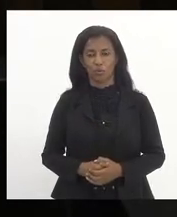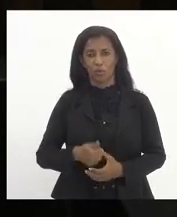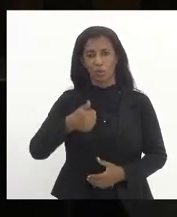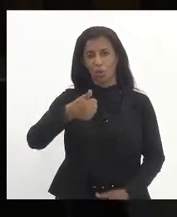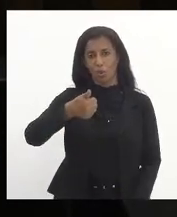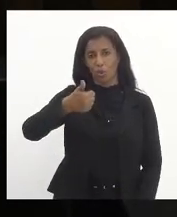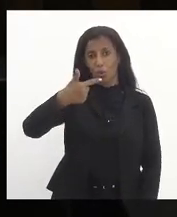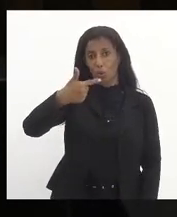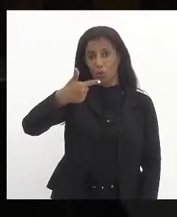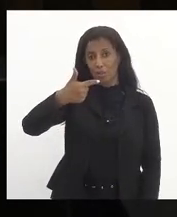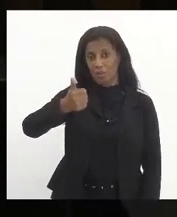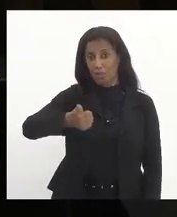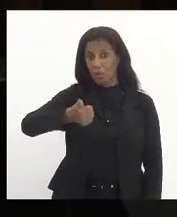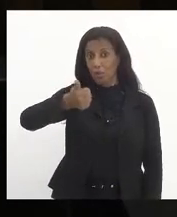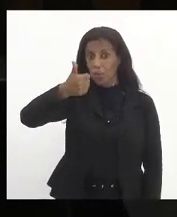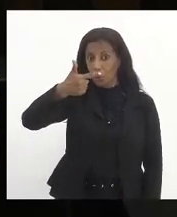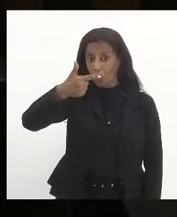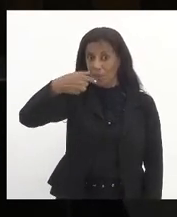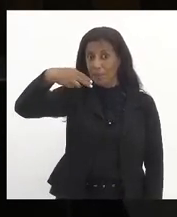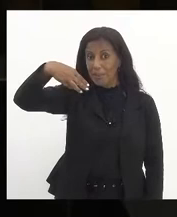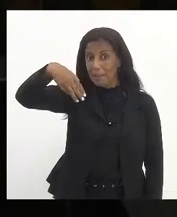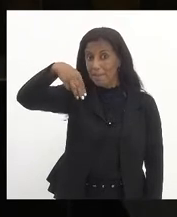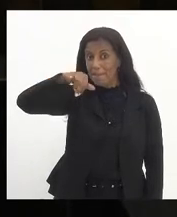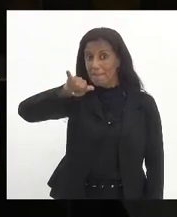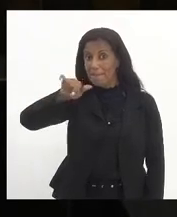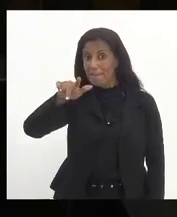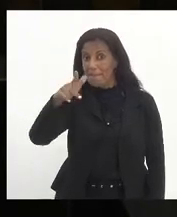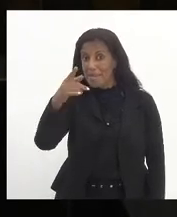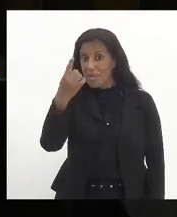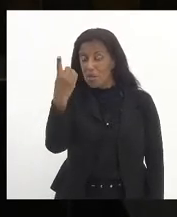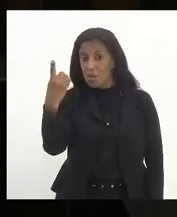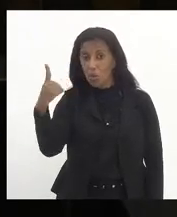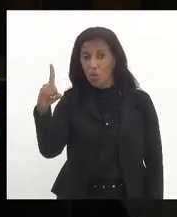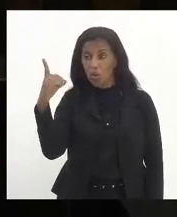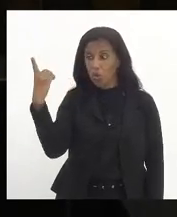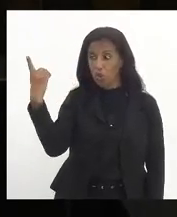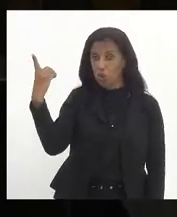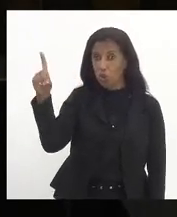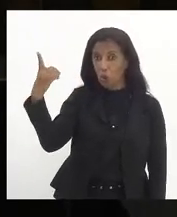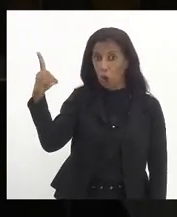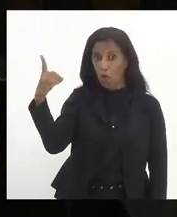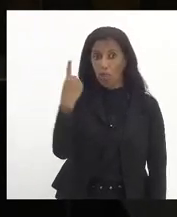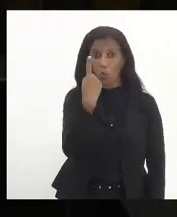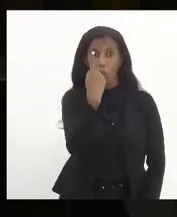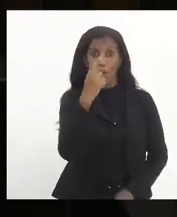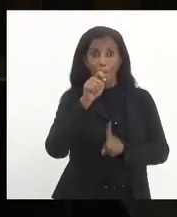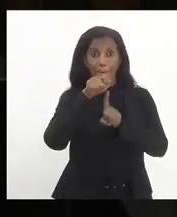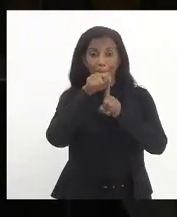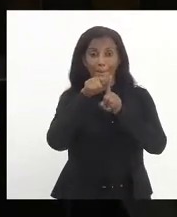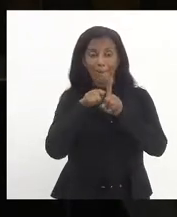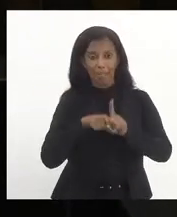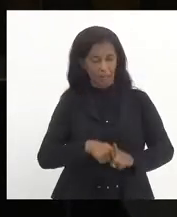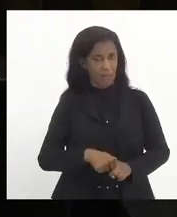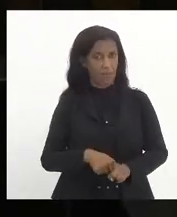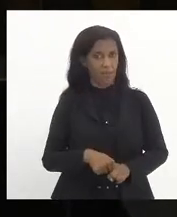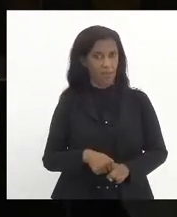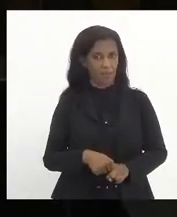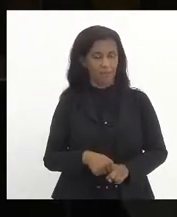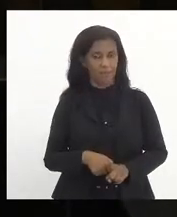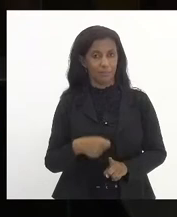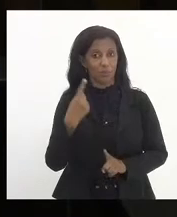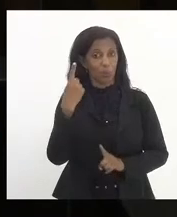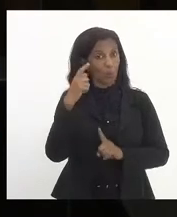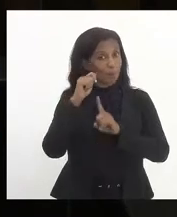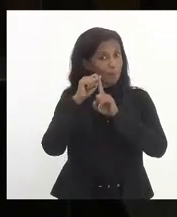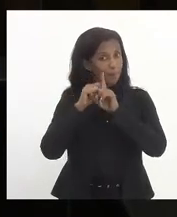12 milhões de dólares por mês. 12 milhões de dólares